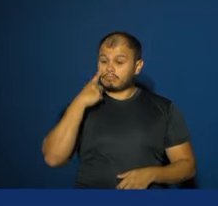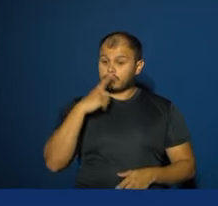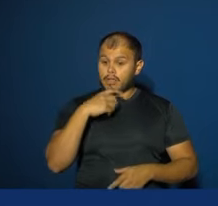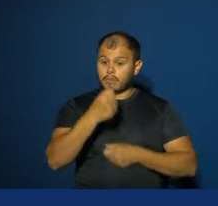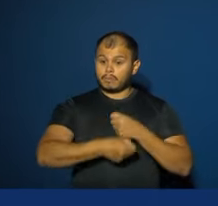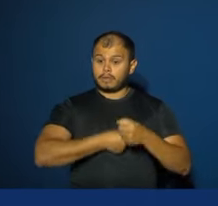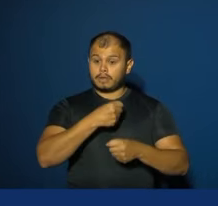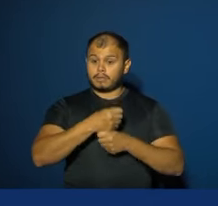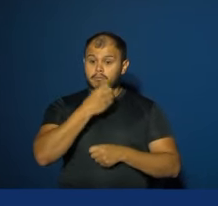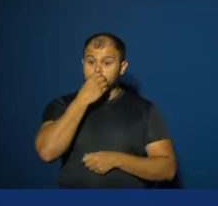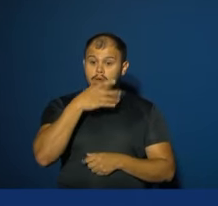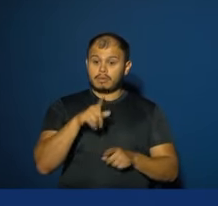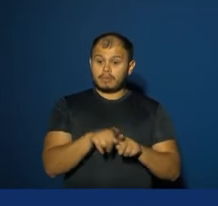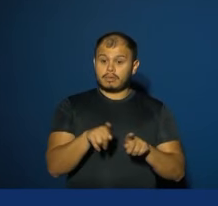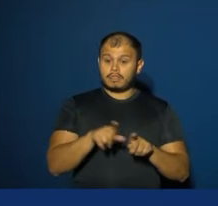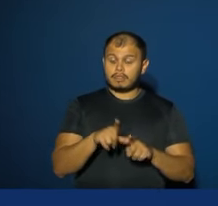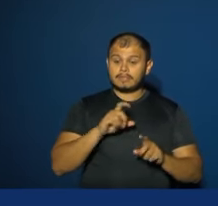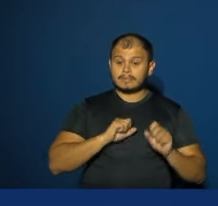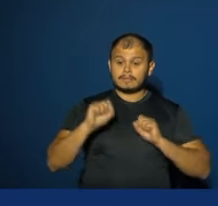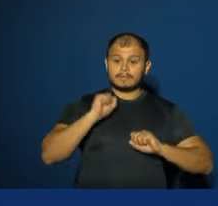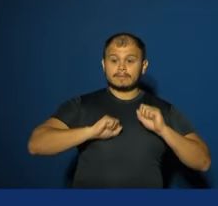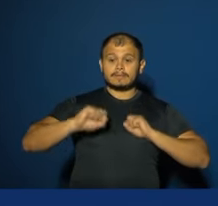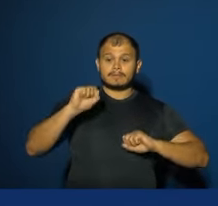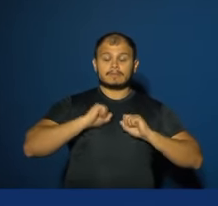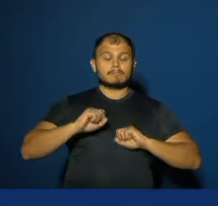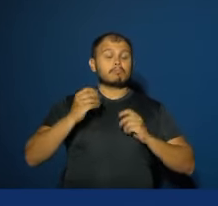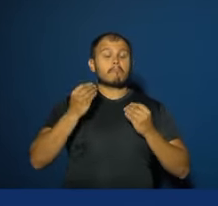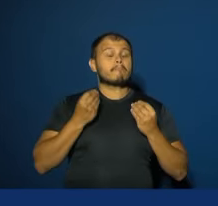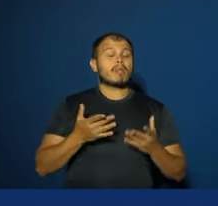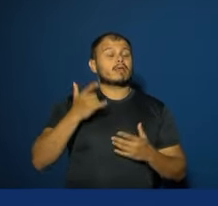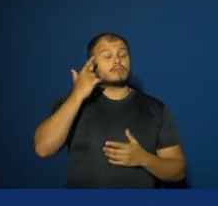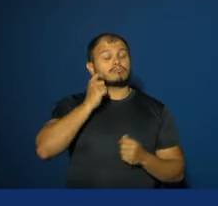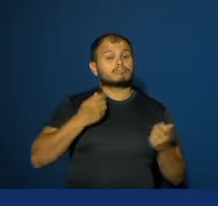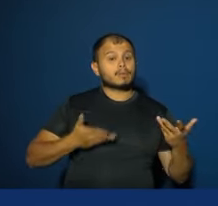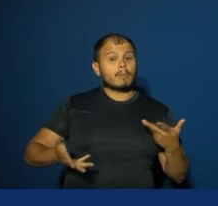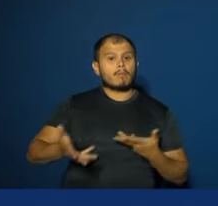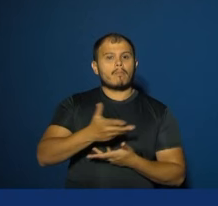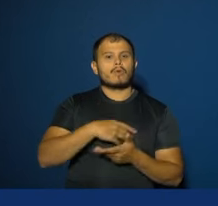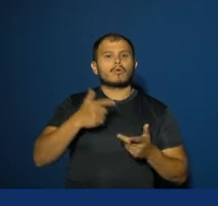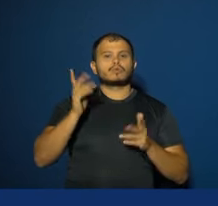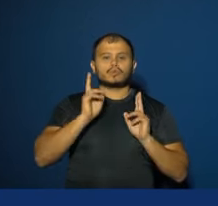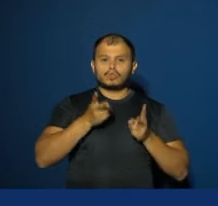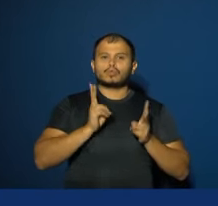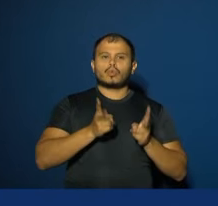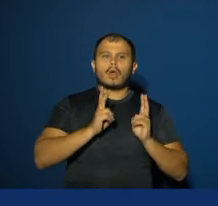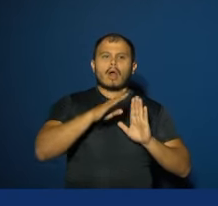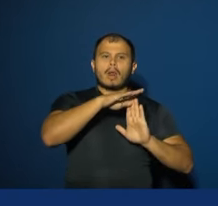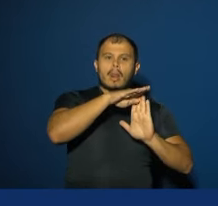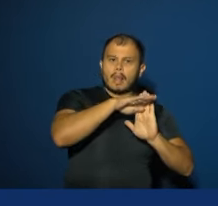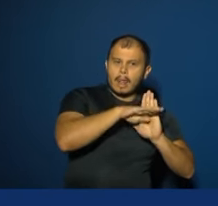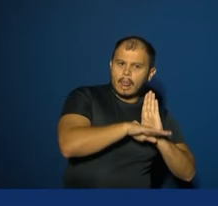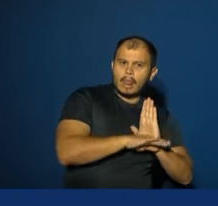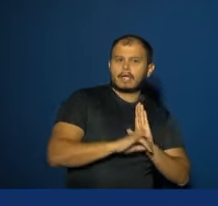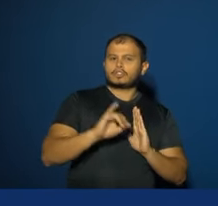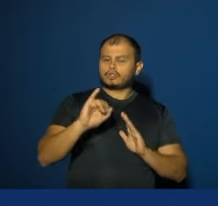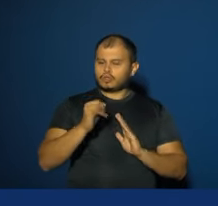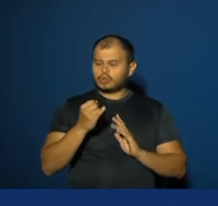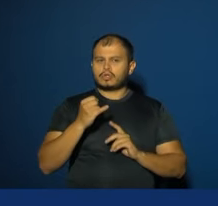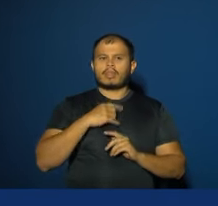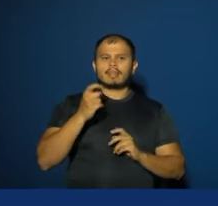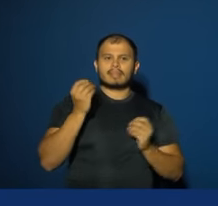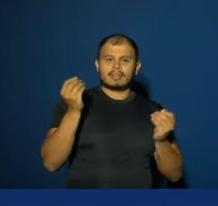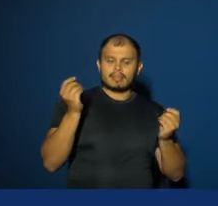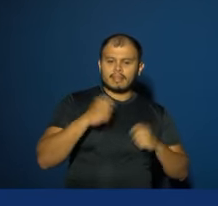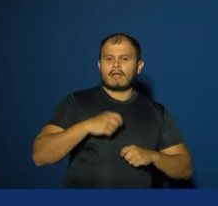para manter ancoradas as expectativas do mercado a fim de continuar derrubando taxa de juros para facilitar eh o